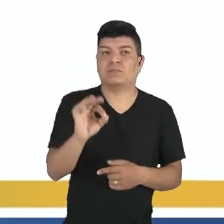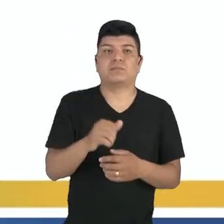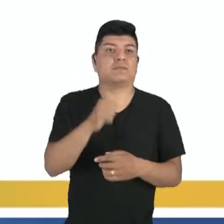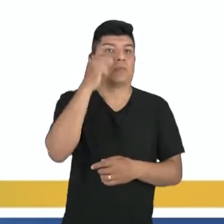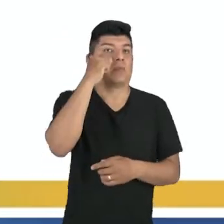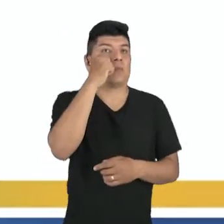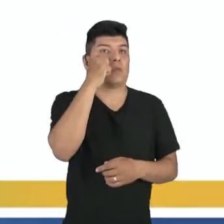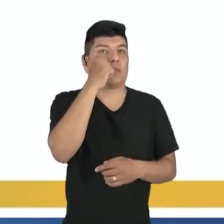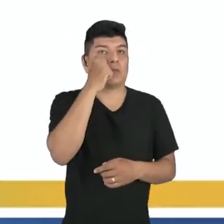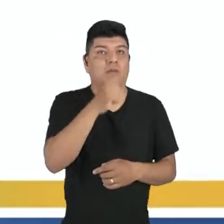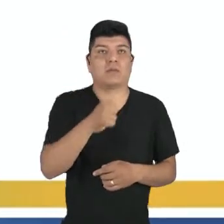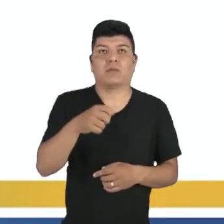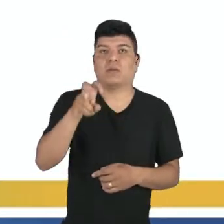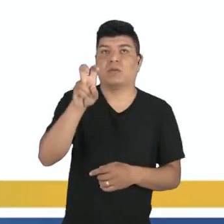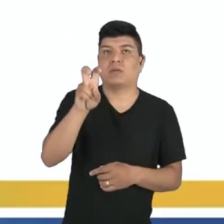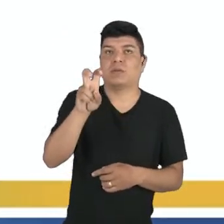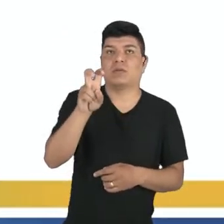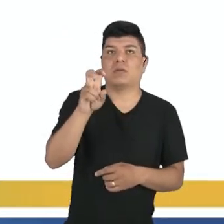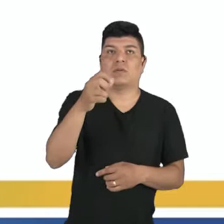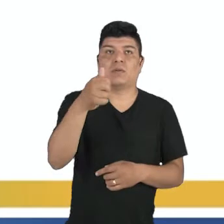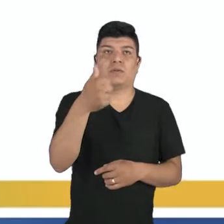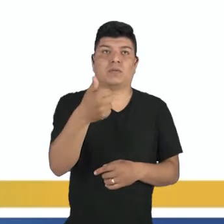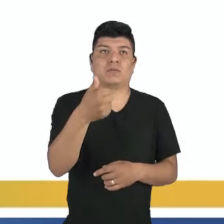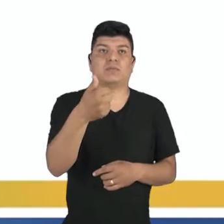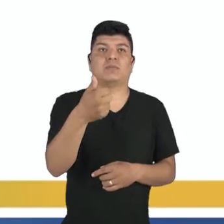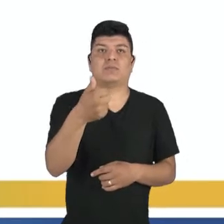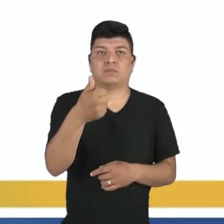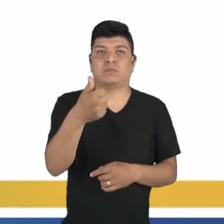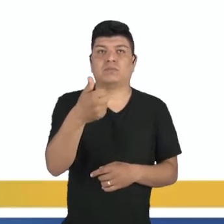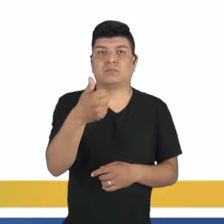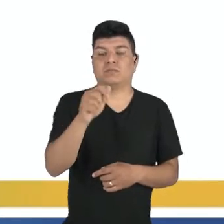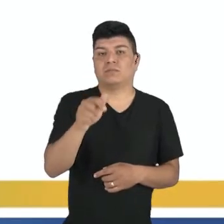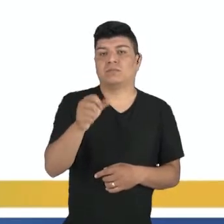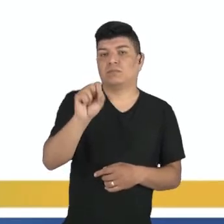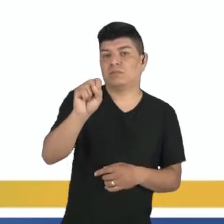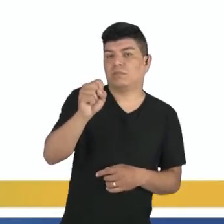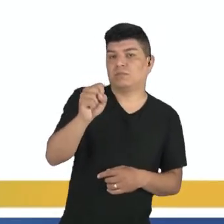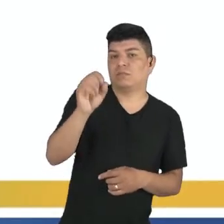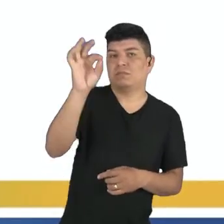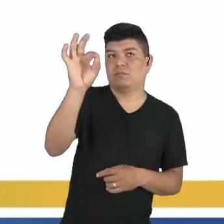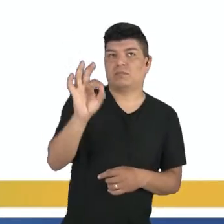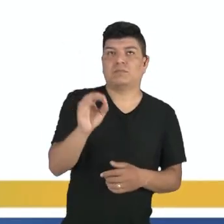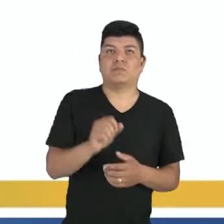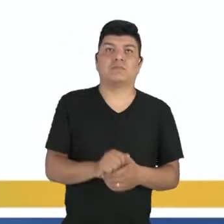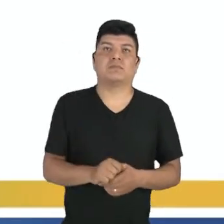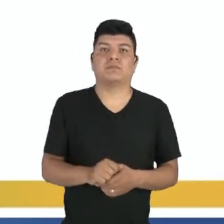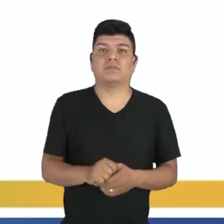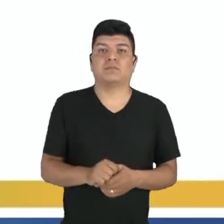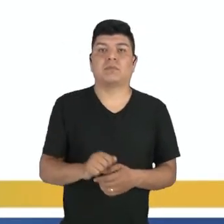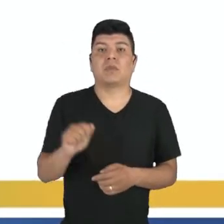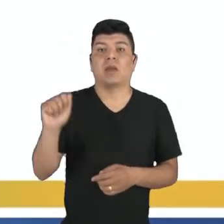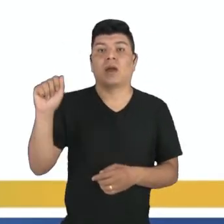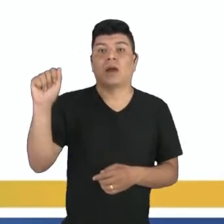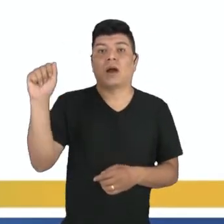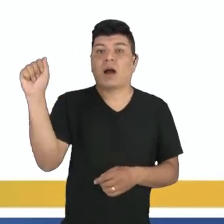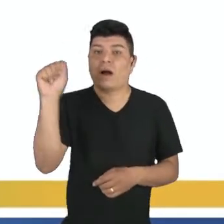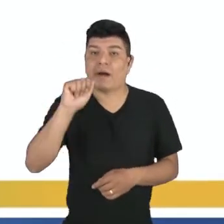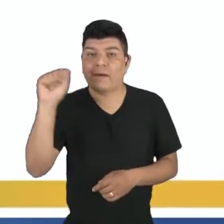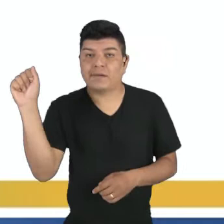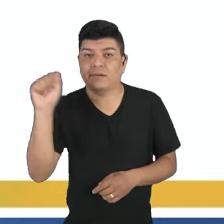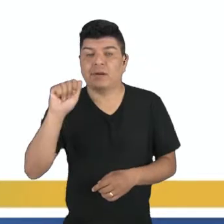e a feminina 51,8 por cento no caso da Ásia essa população